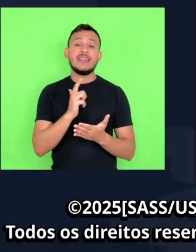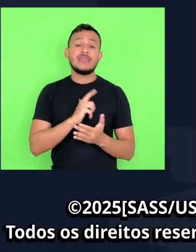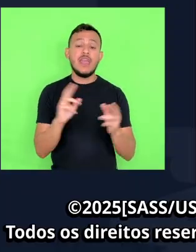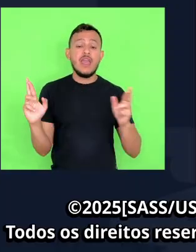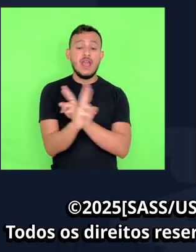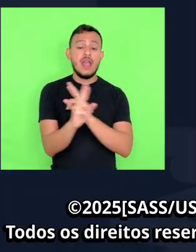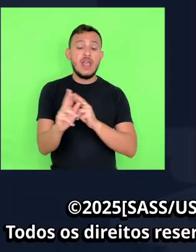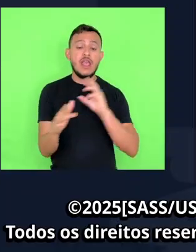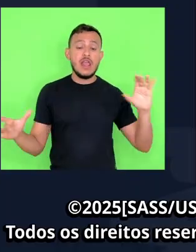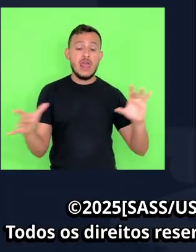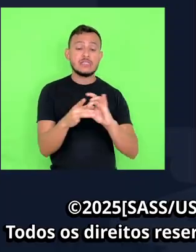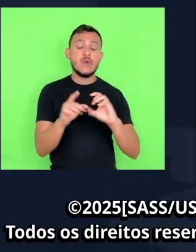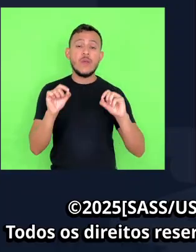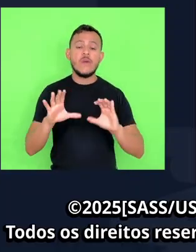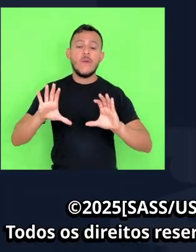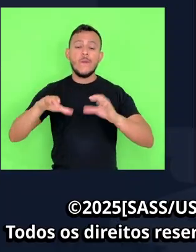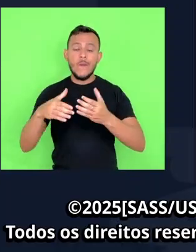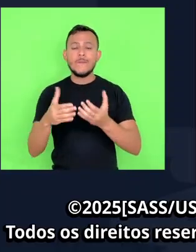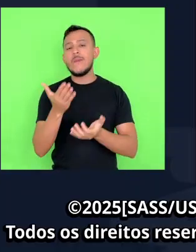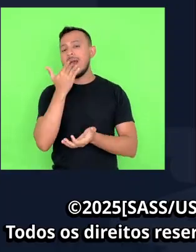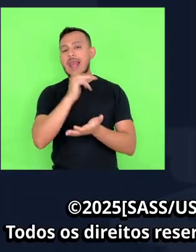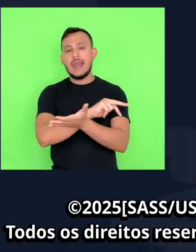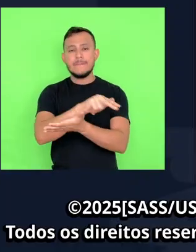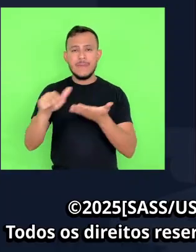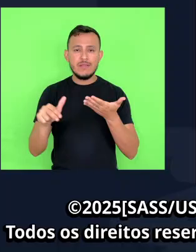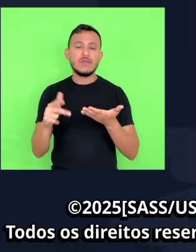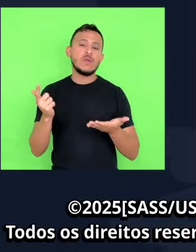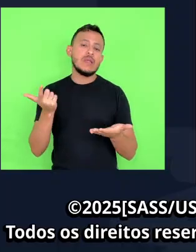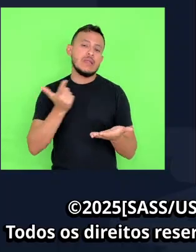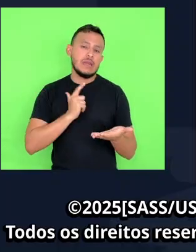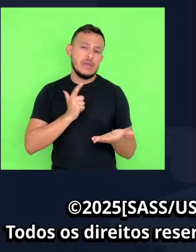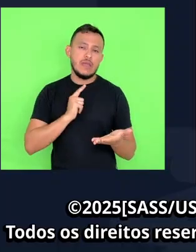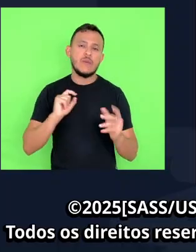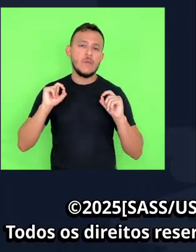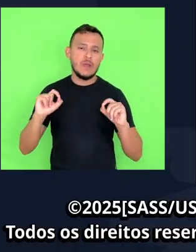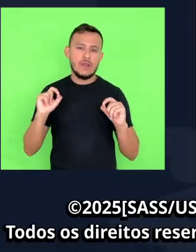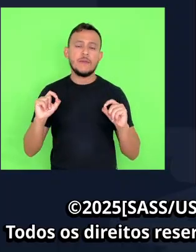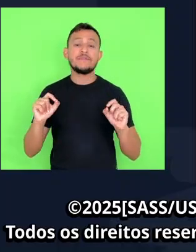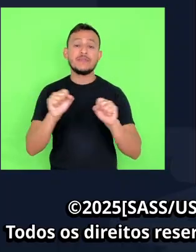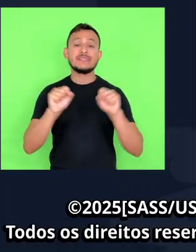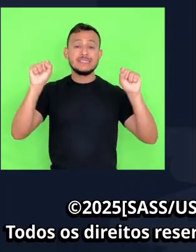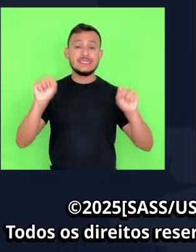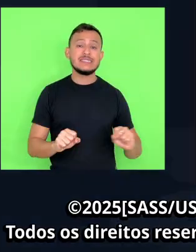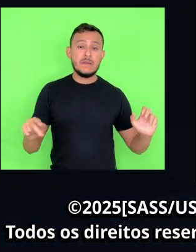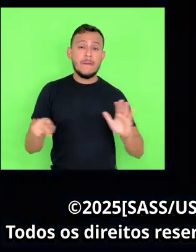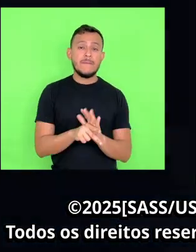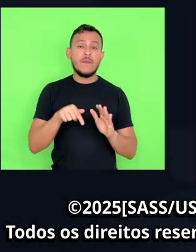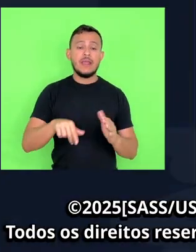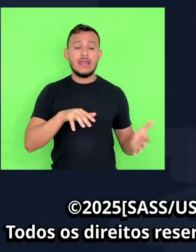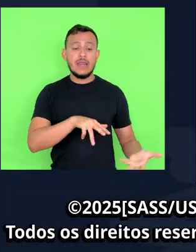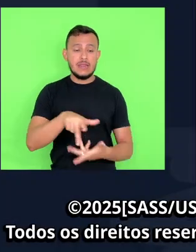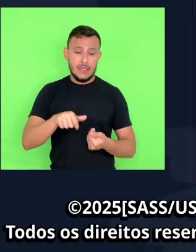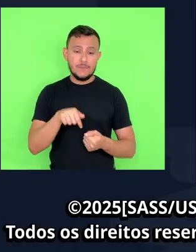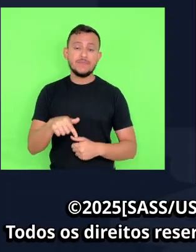relaciona os grupos de alimentos com algum dos sistemas da Terra.